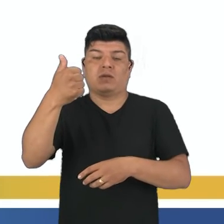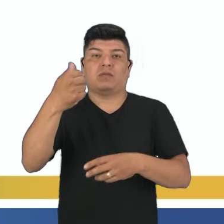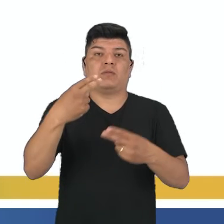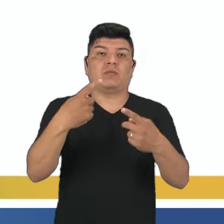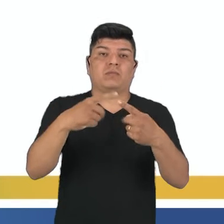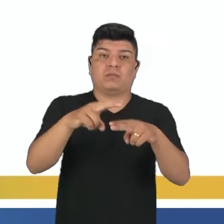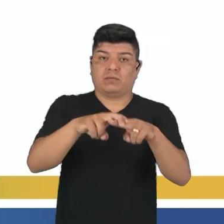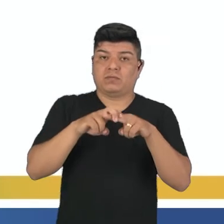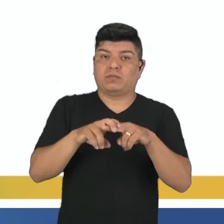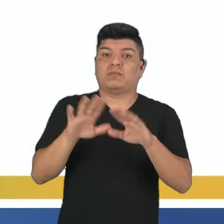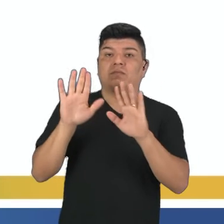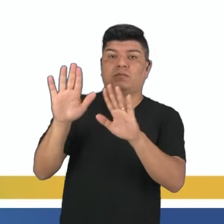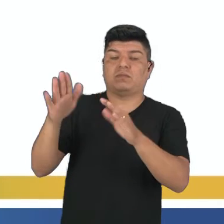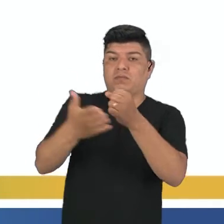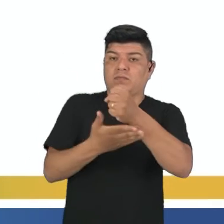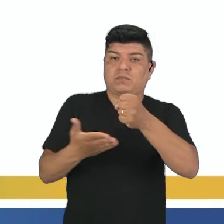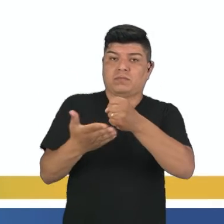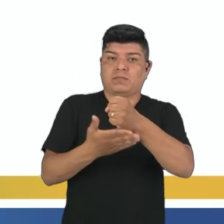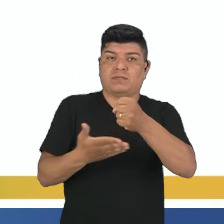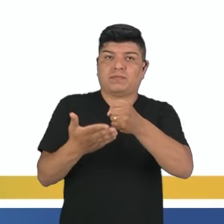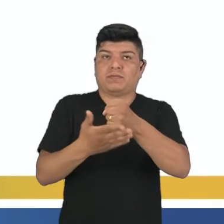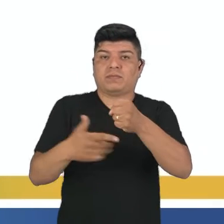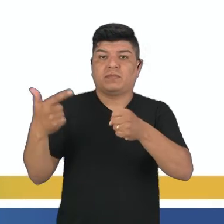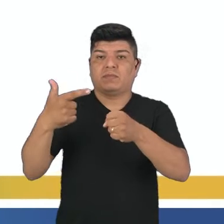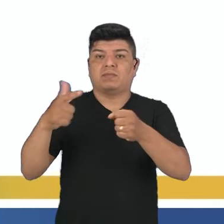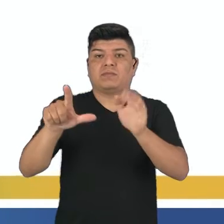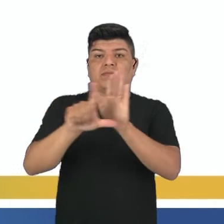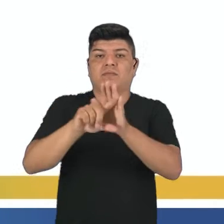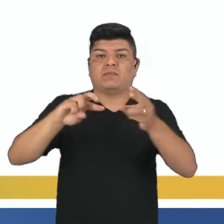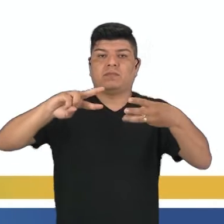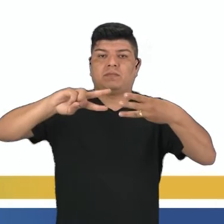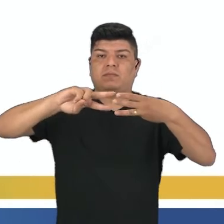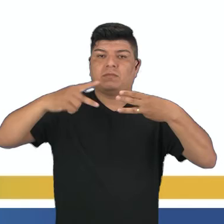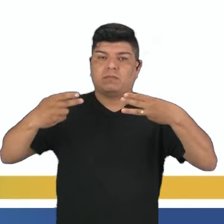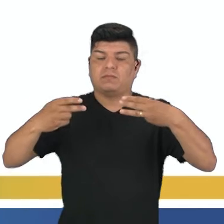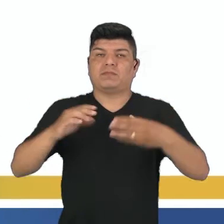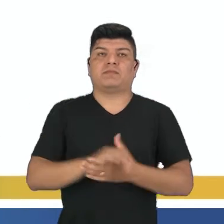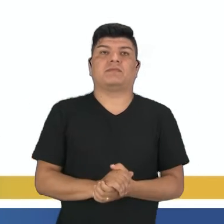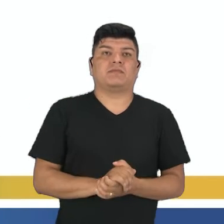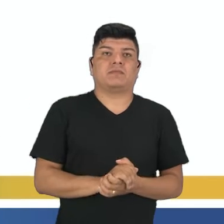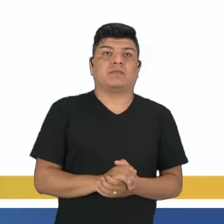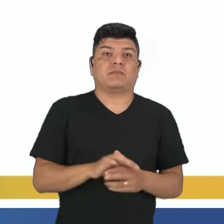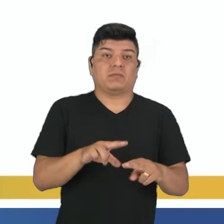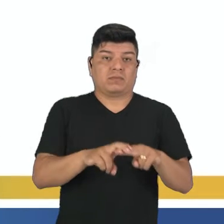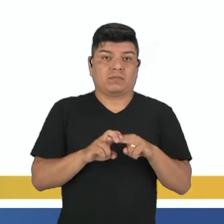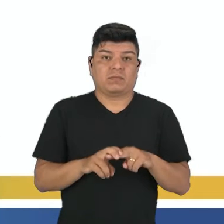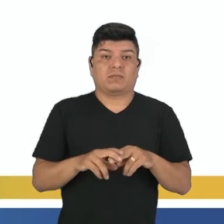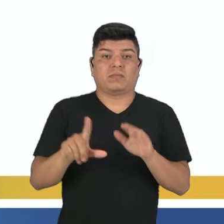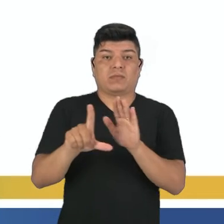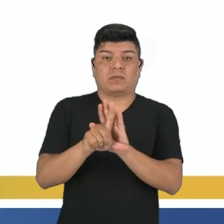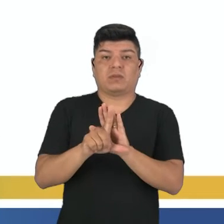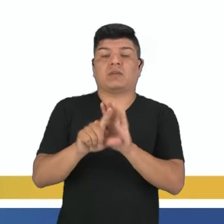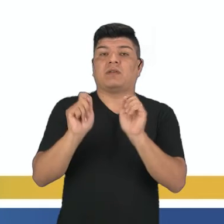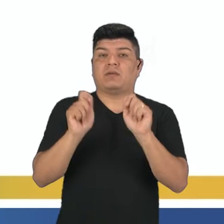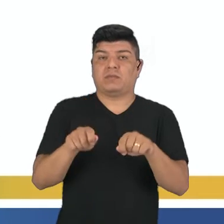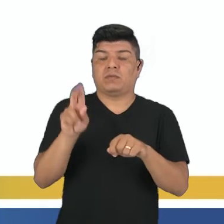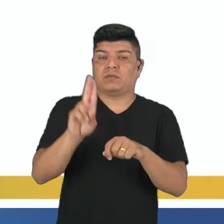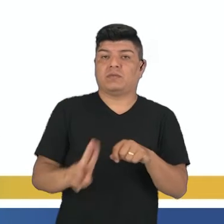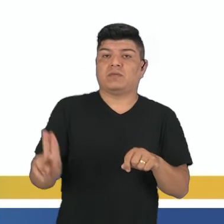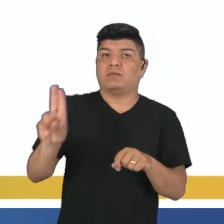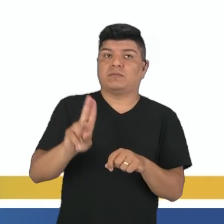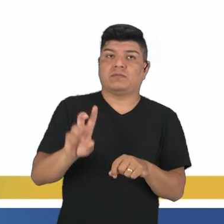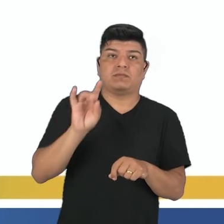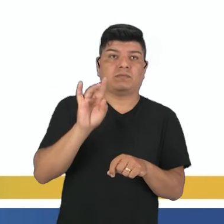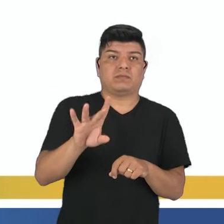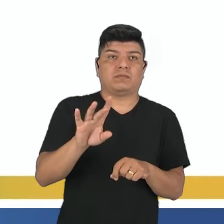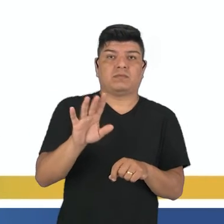a proporção fenotípica básica da segunda lei de Mendel. No entanto, essa lei ela pode ser aplicada